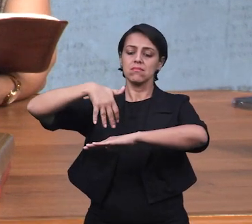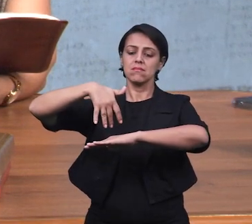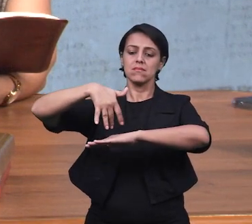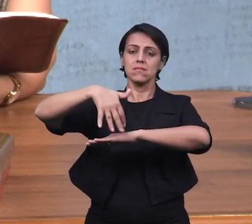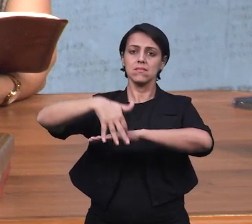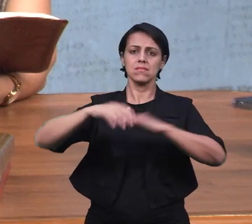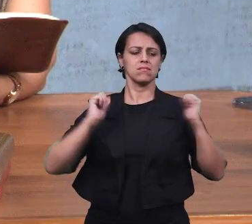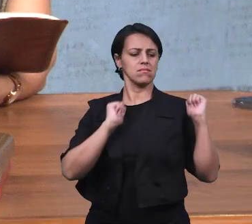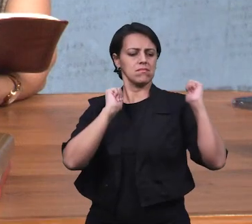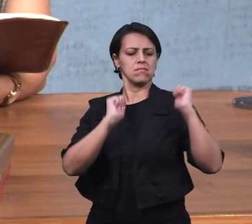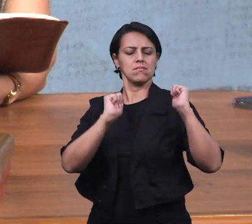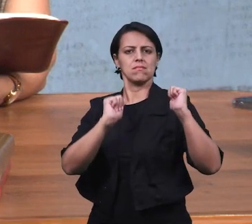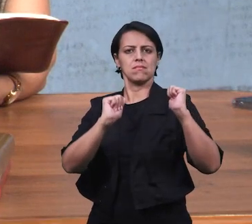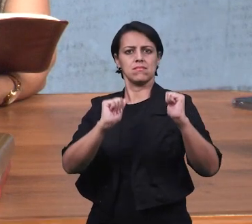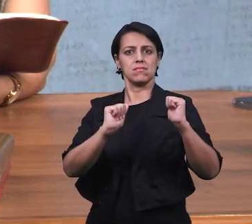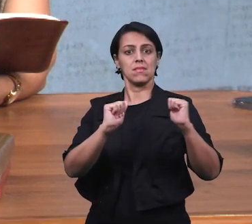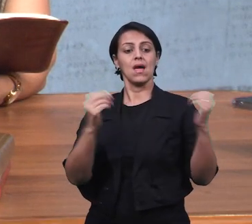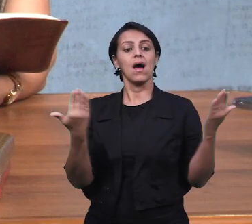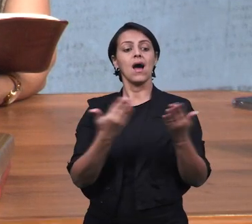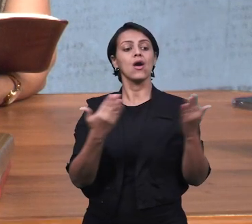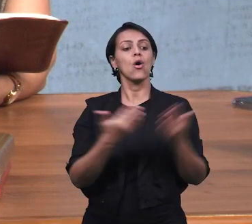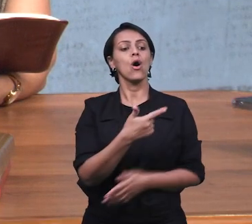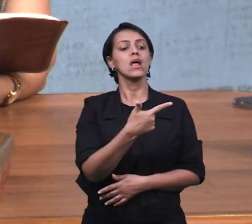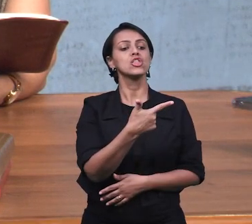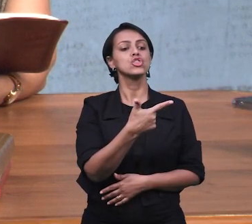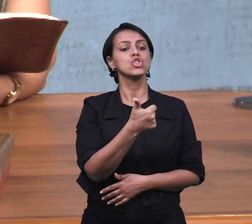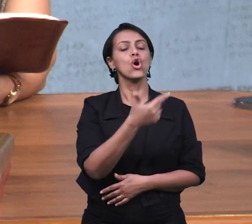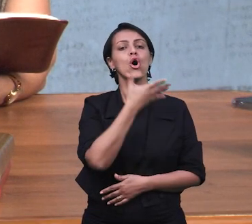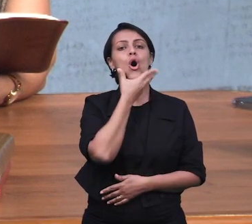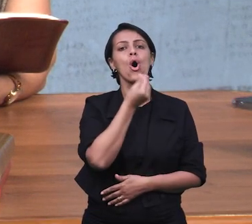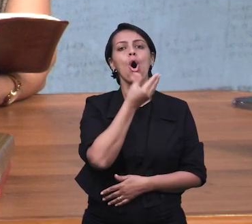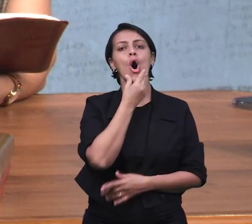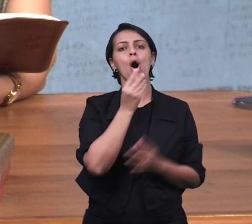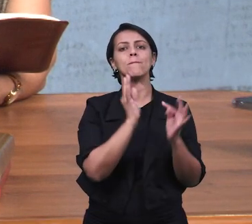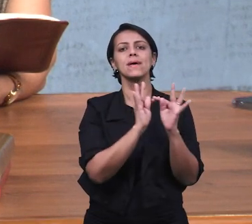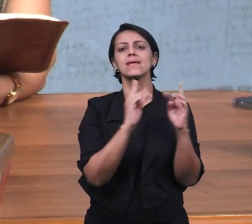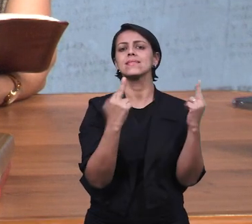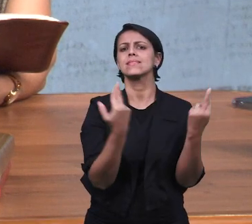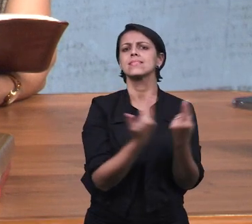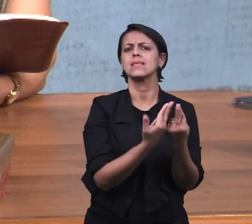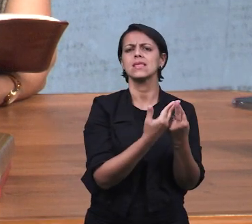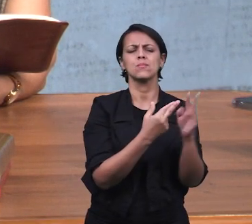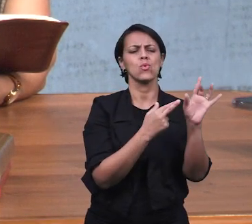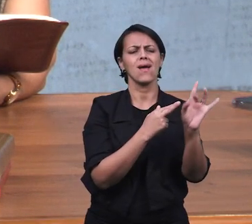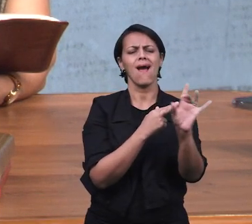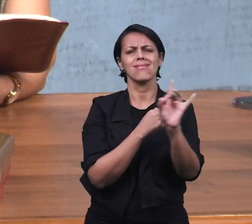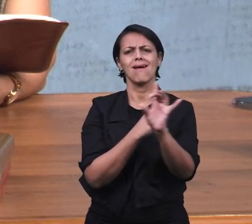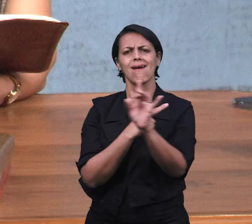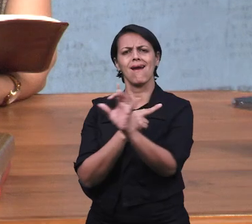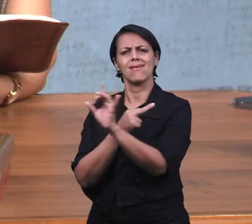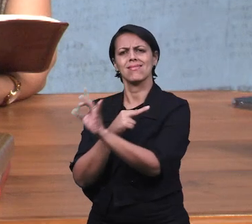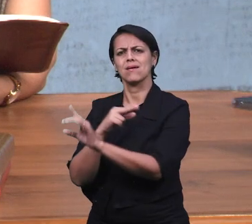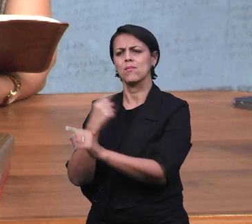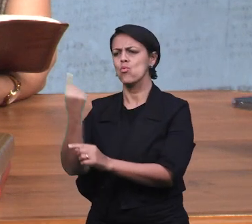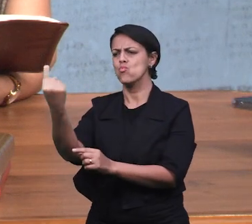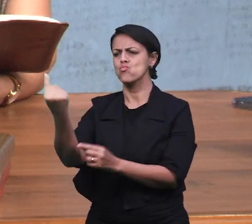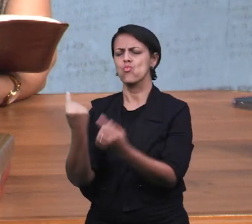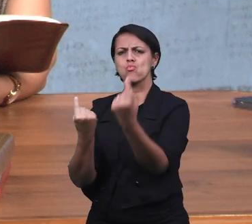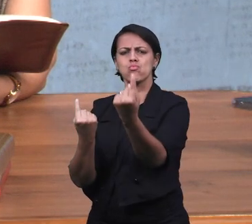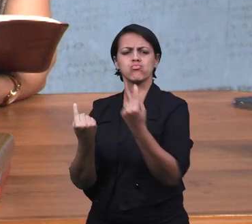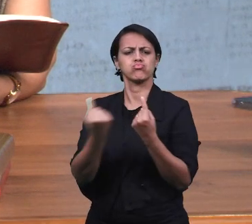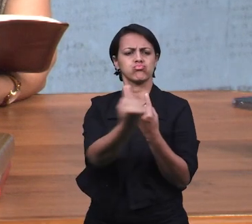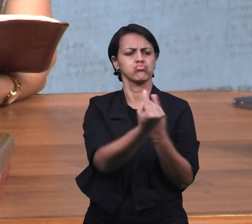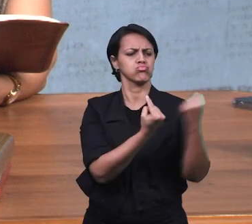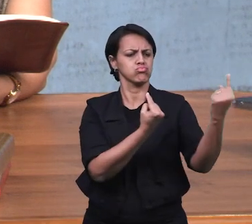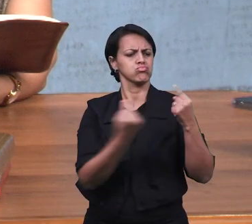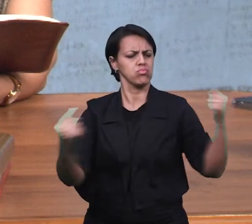Tomai, pois, agora 12 homens das tribos de Israel, de cada tribo um homem,